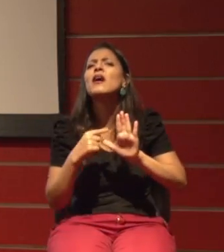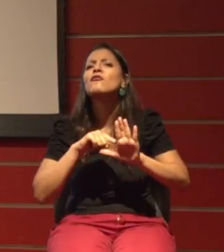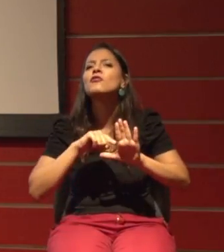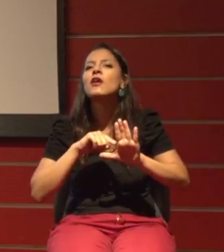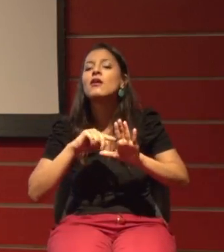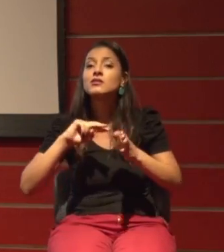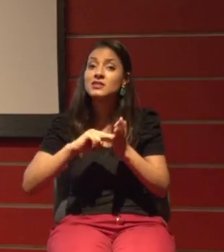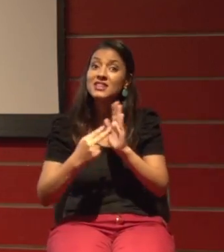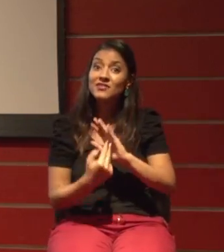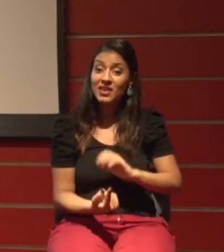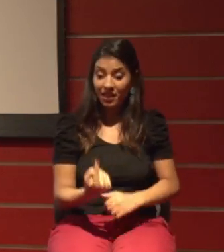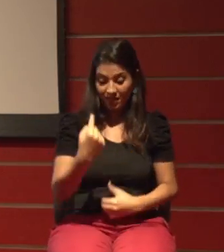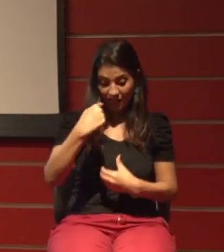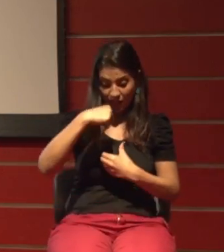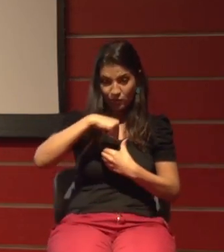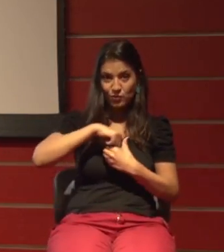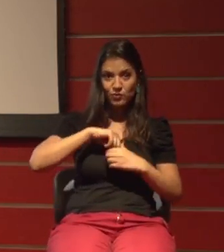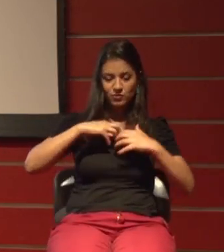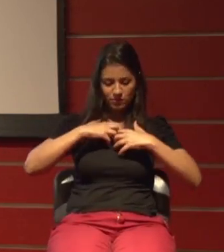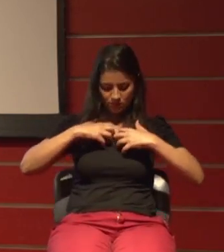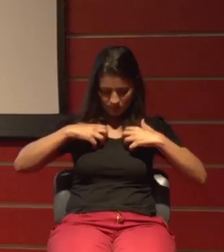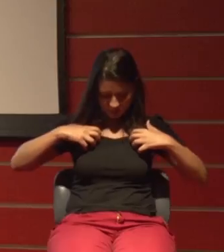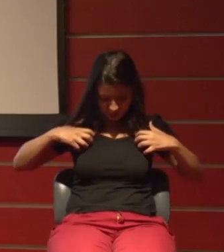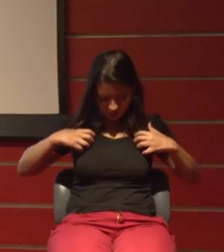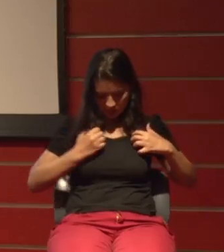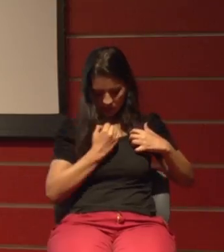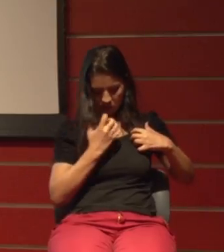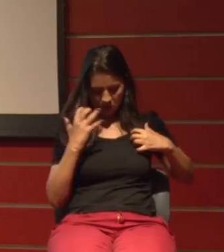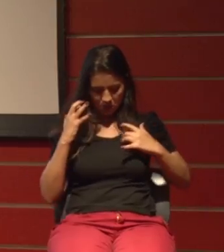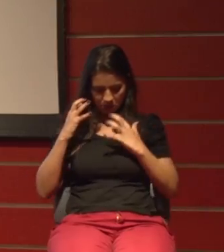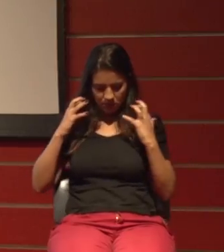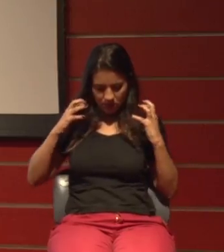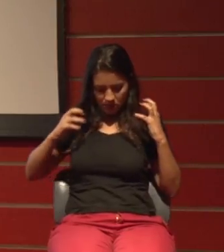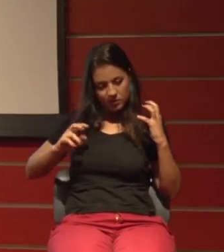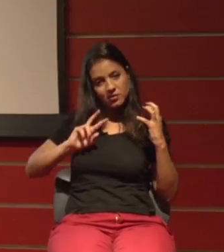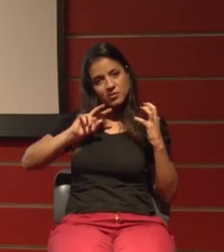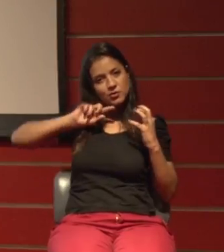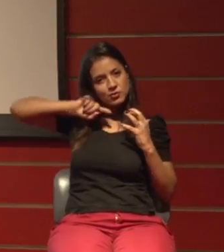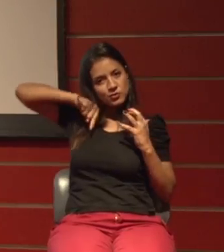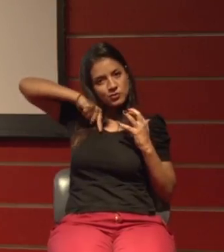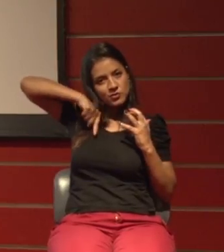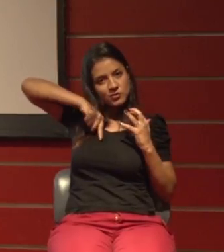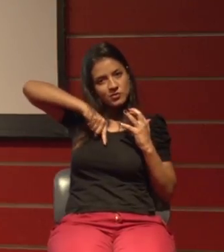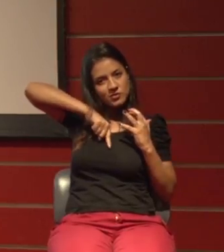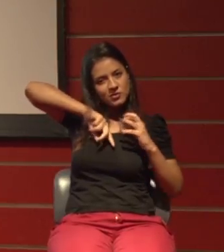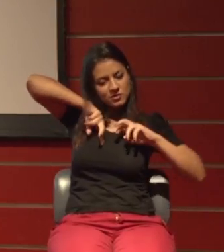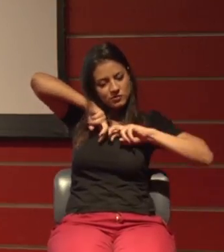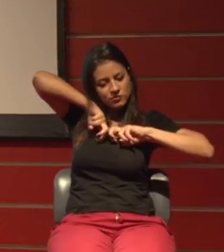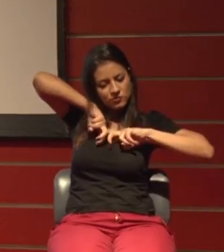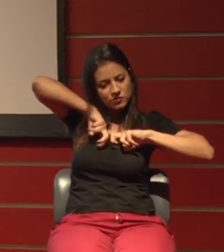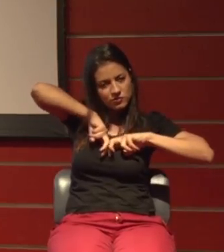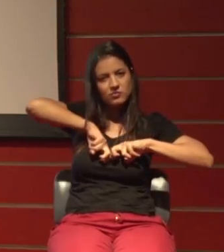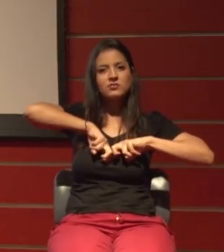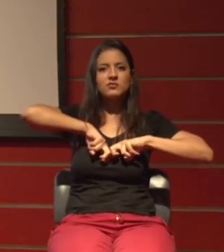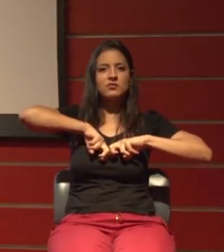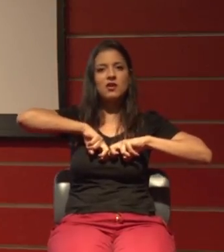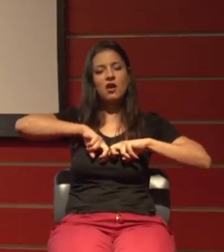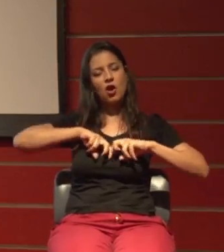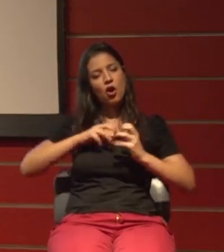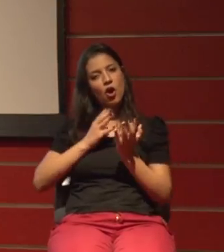interior né para uma busca interior para uma para uma viagem interior para uma exploração honesta né